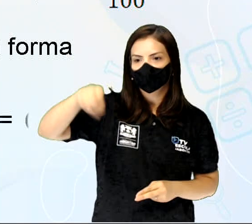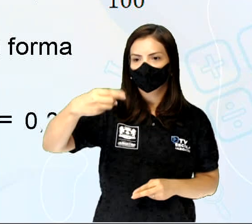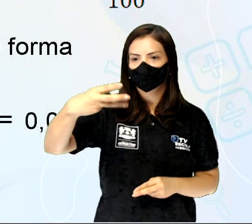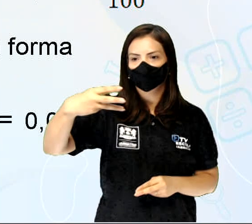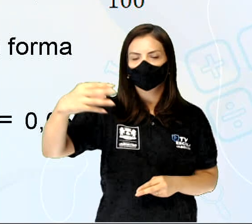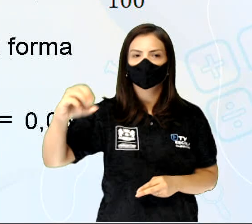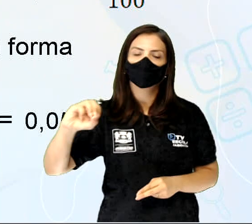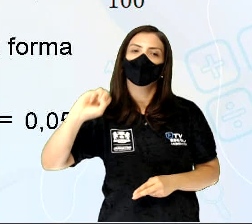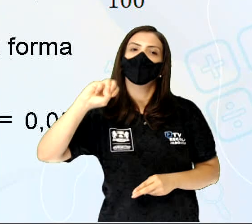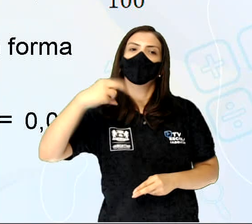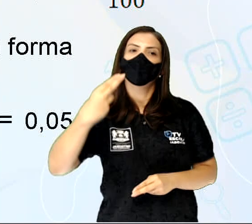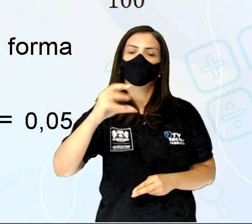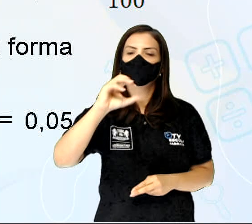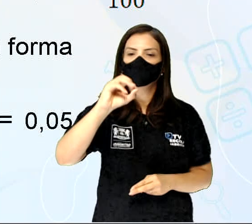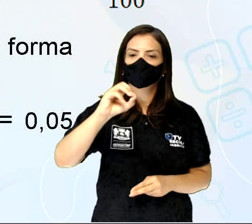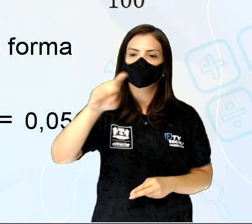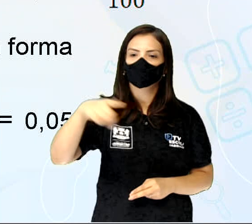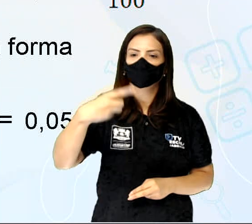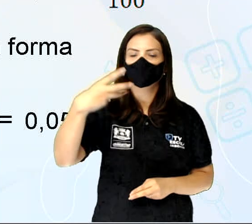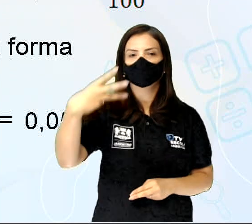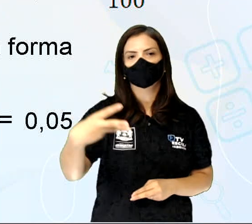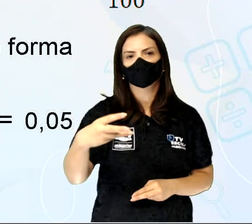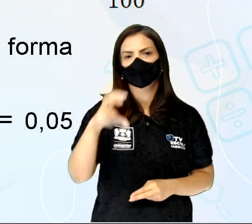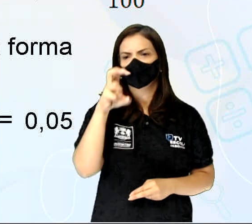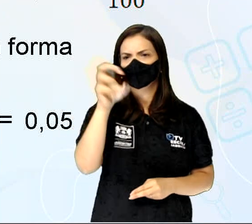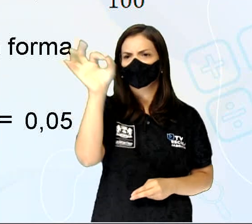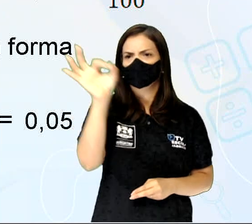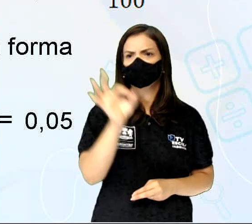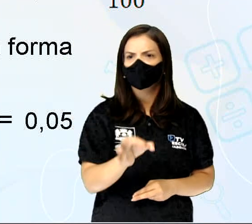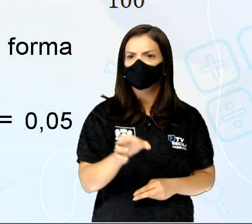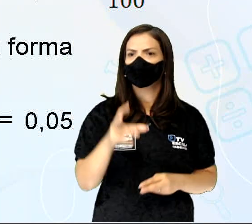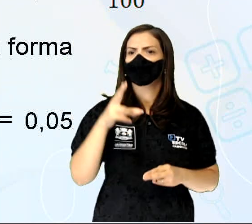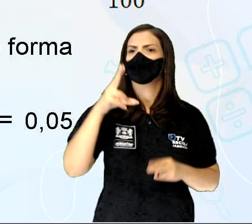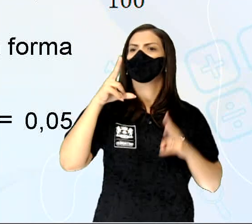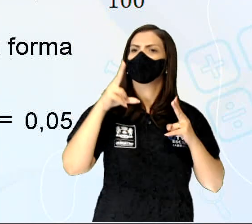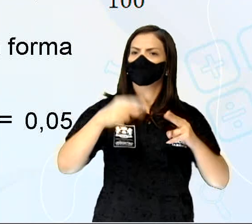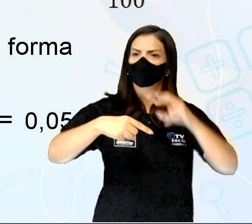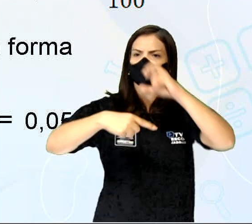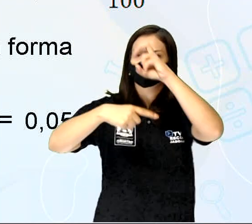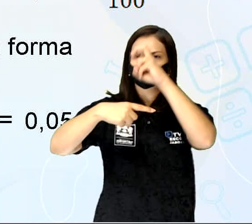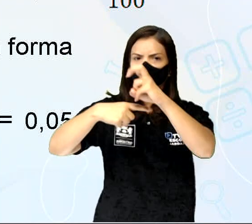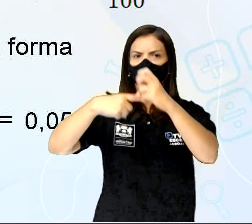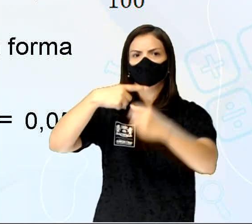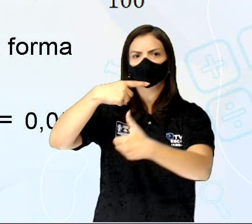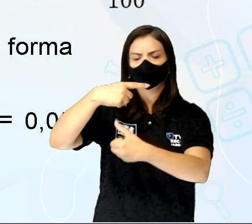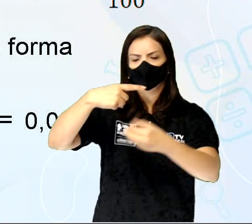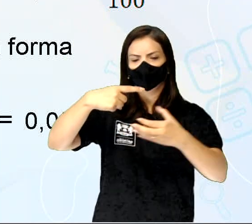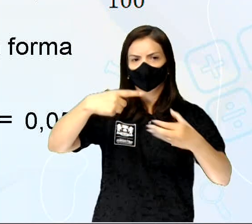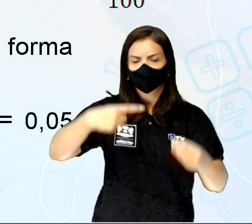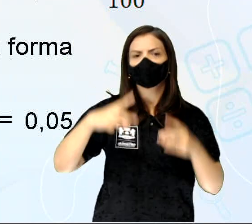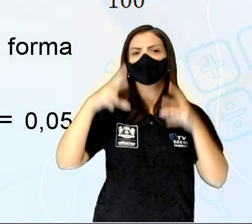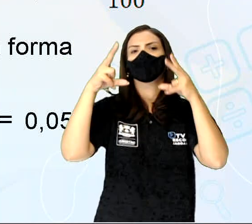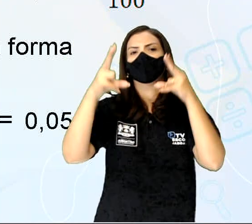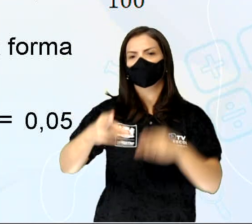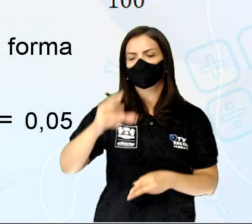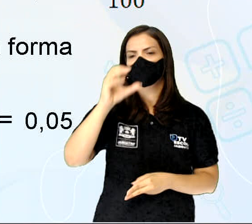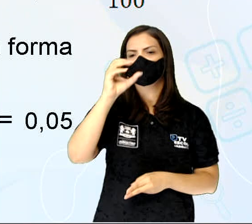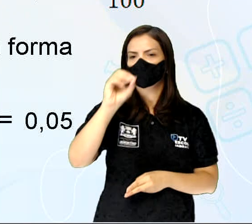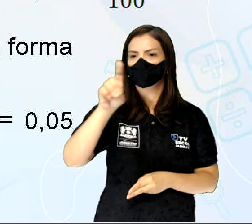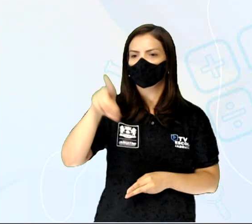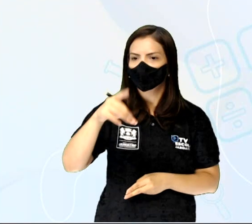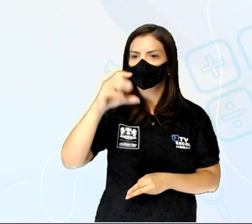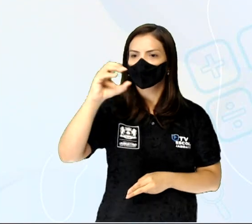0,3. 5% é 5 sobre 100, que é a mesma coisa que 0,05, representando na